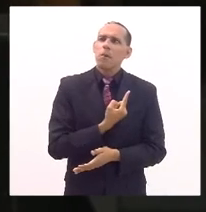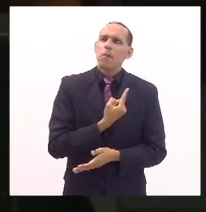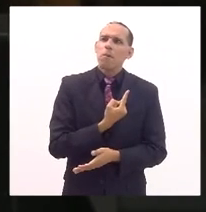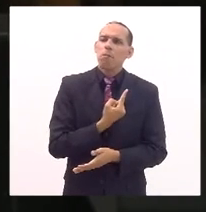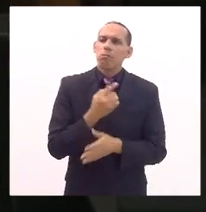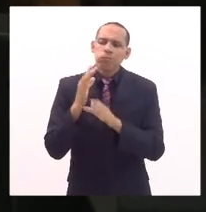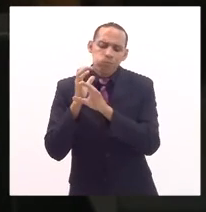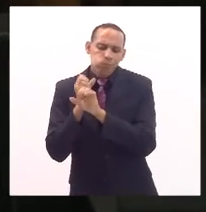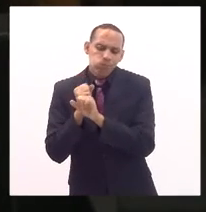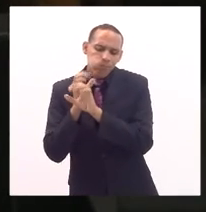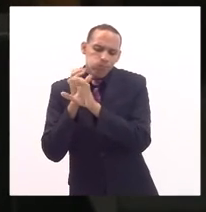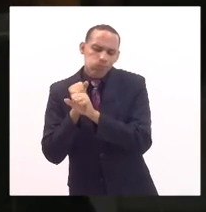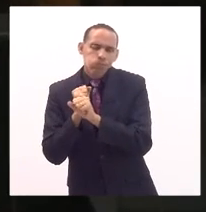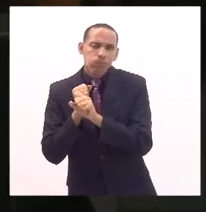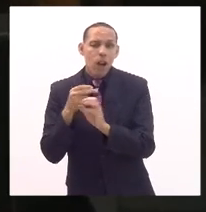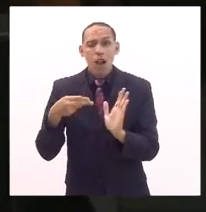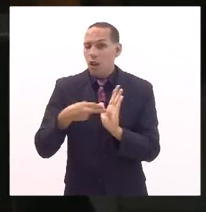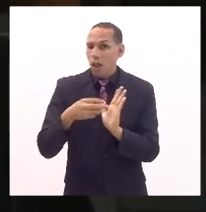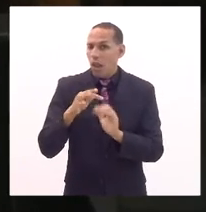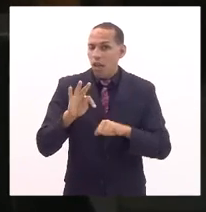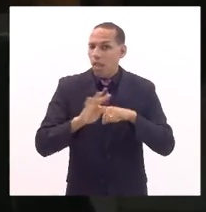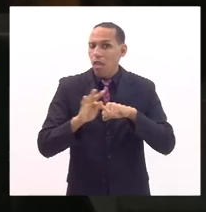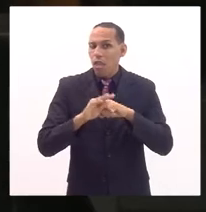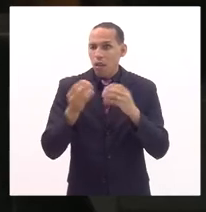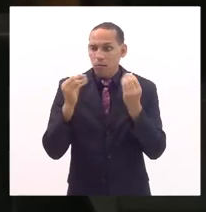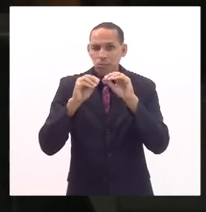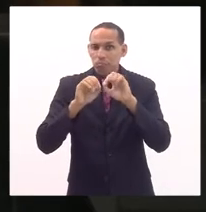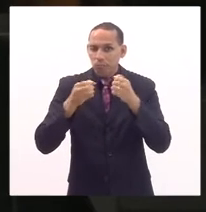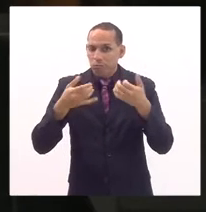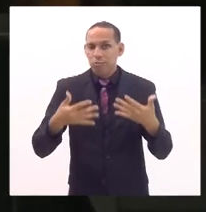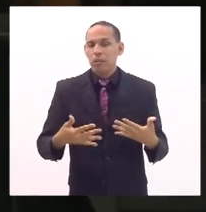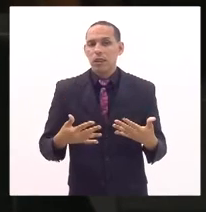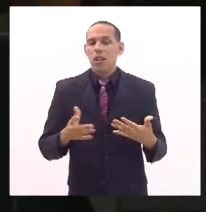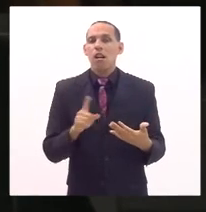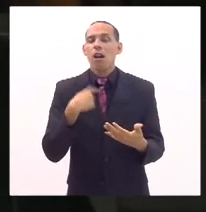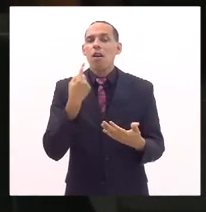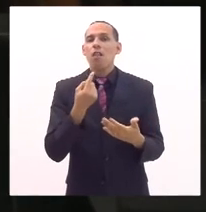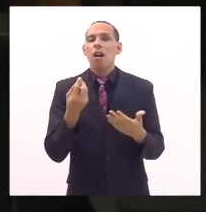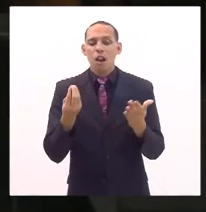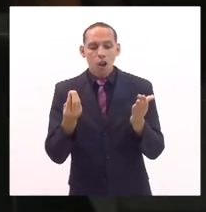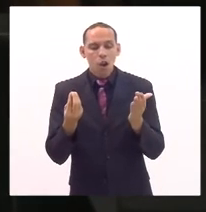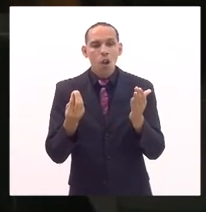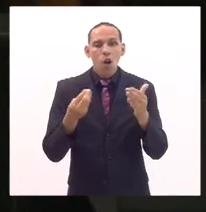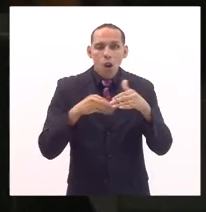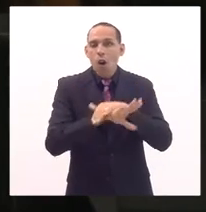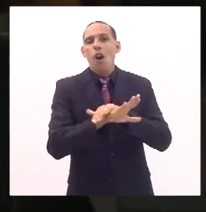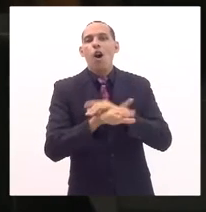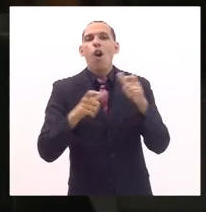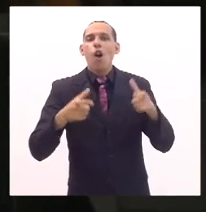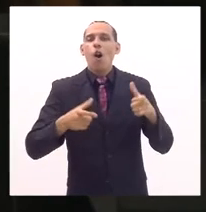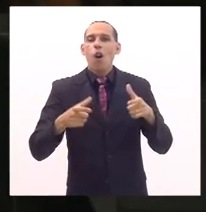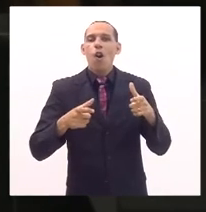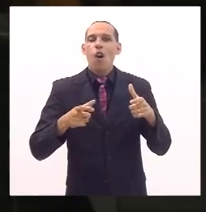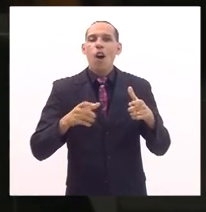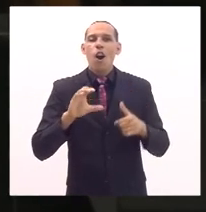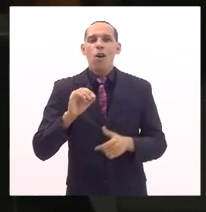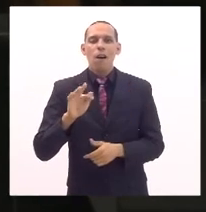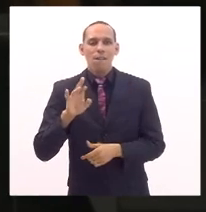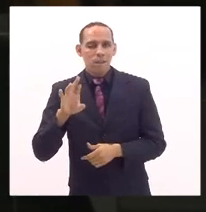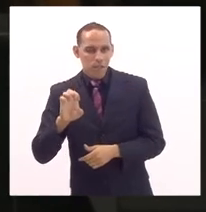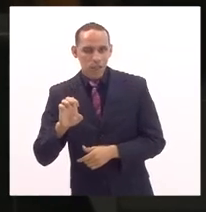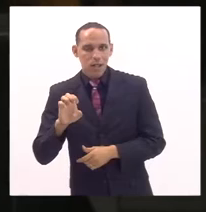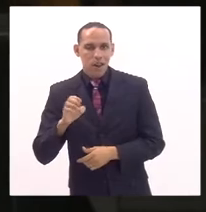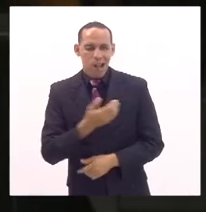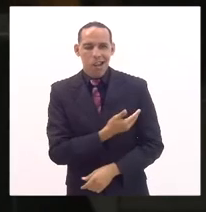isso Tecnicamente ou nota técnica publicada e botamos no cofre Público do Estado do Rio de Janeiro dois.